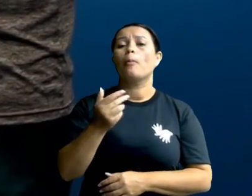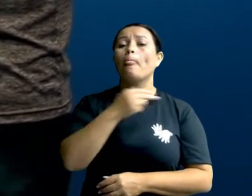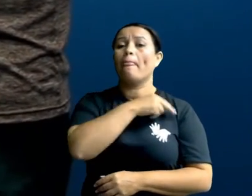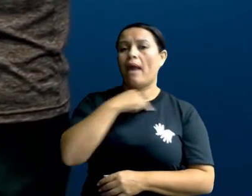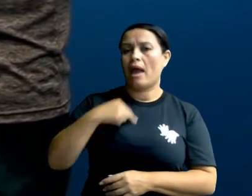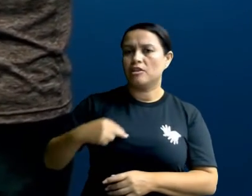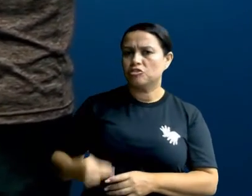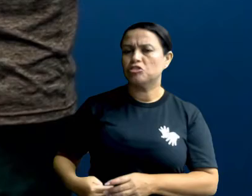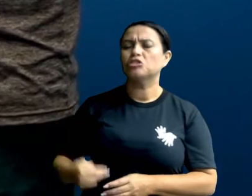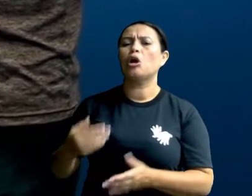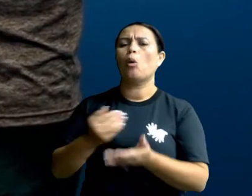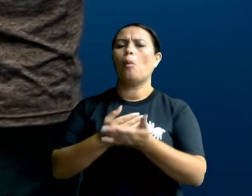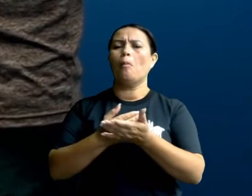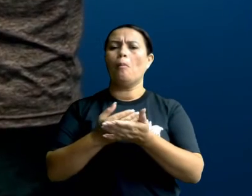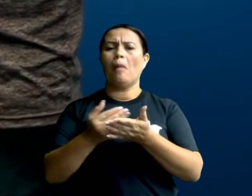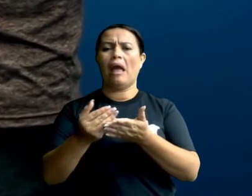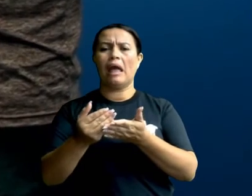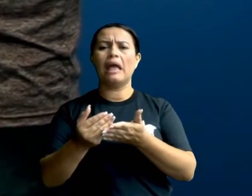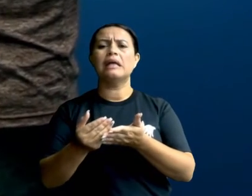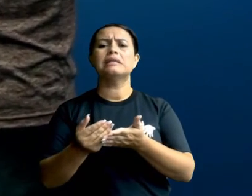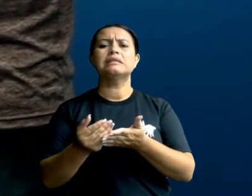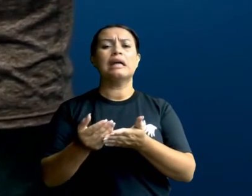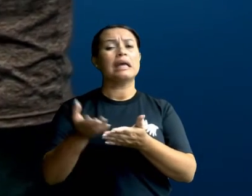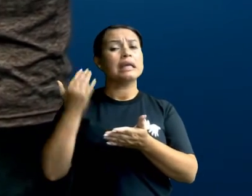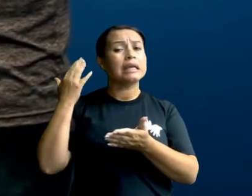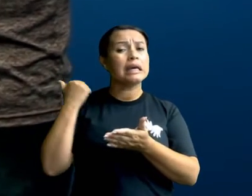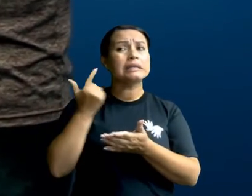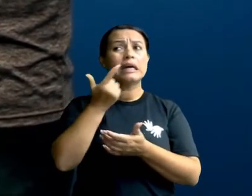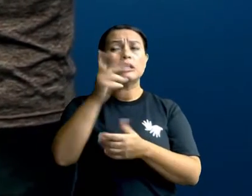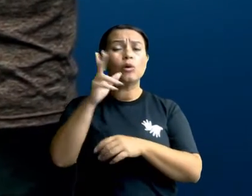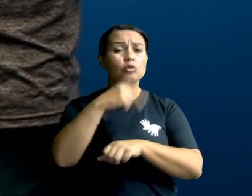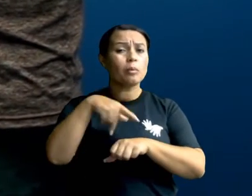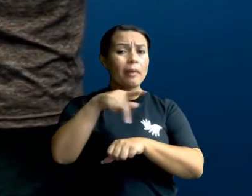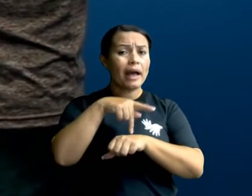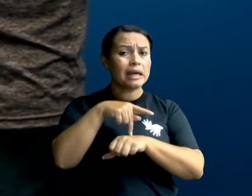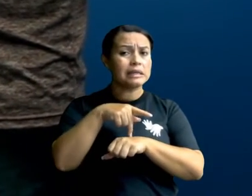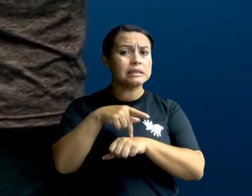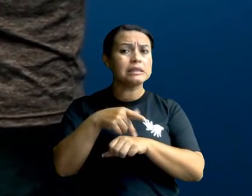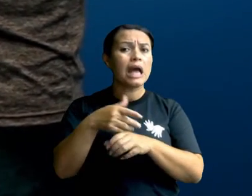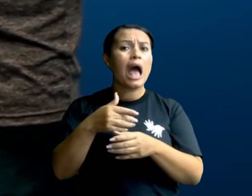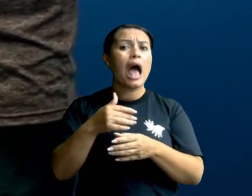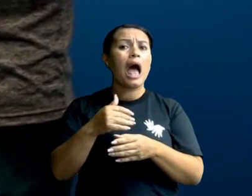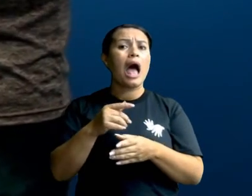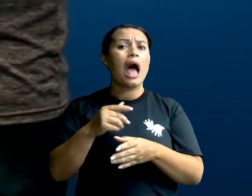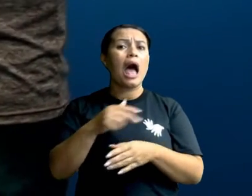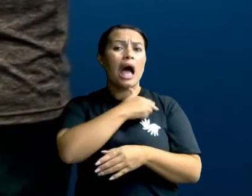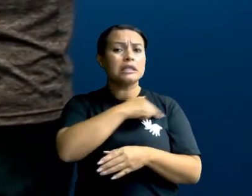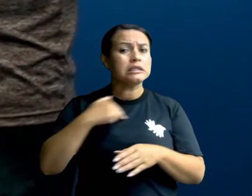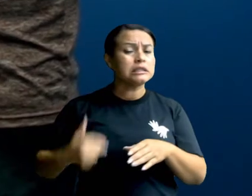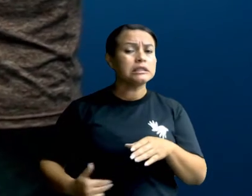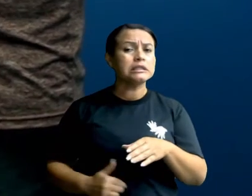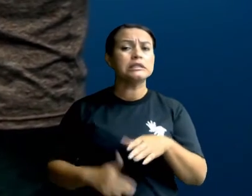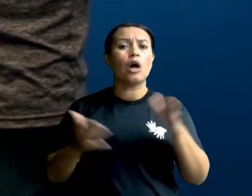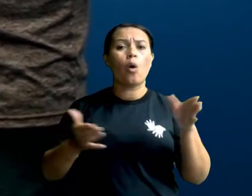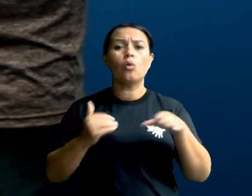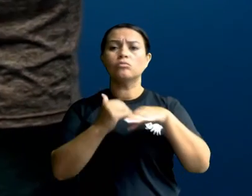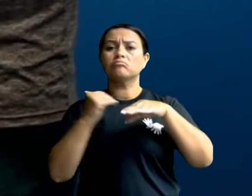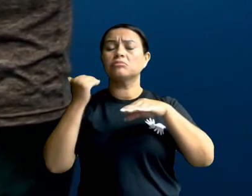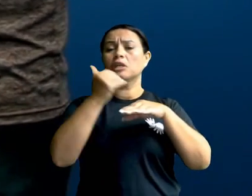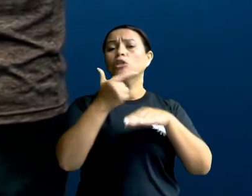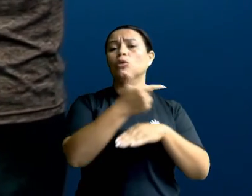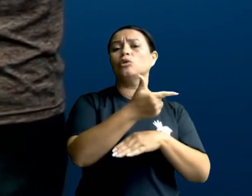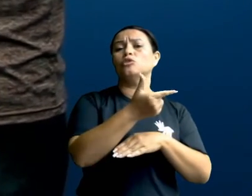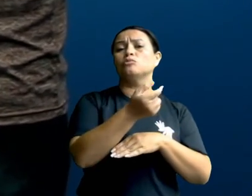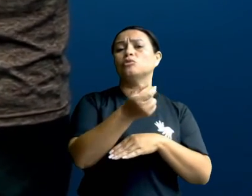ocupar mercados que antes eram de outros países. Inclusive a China, a partir de 2009, ela